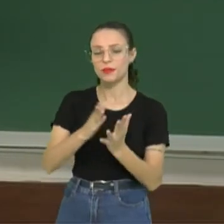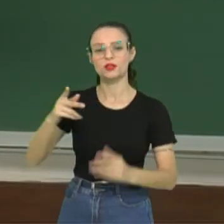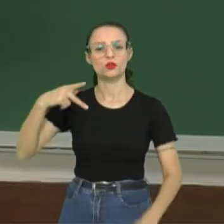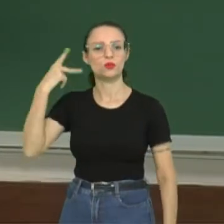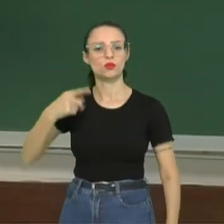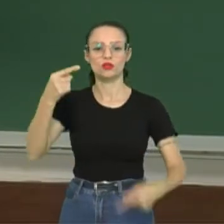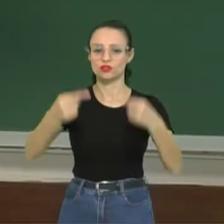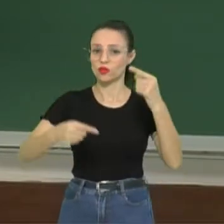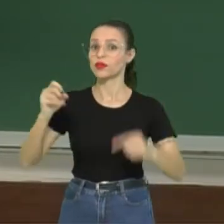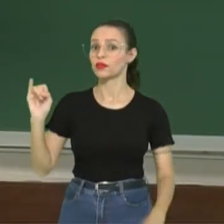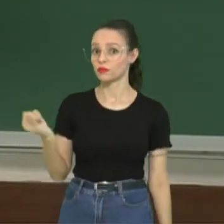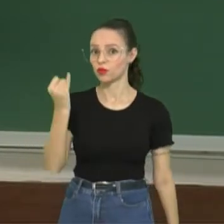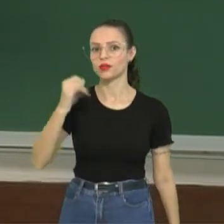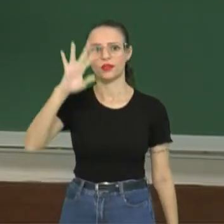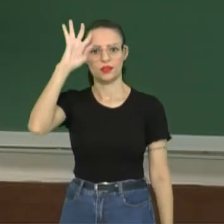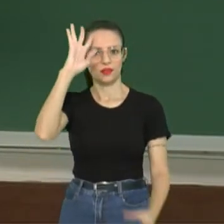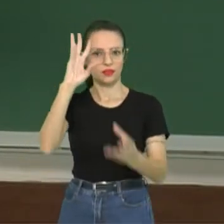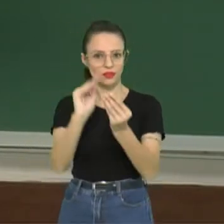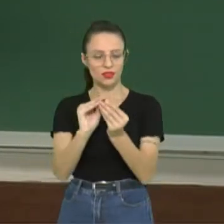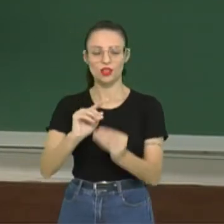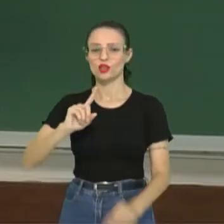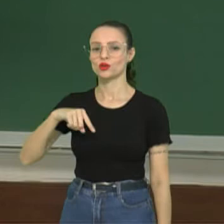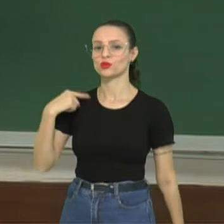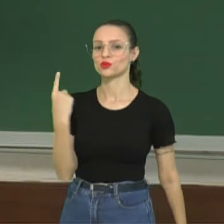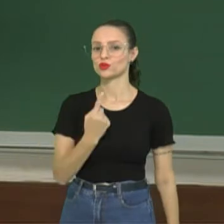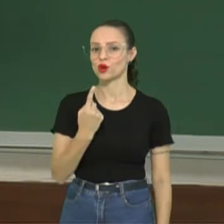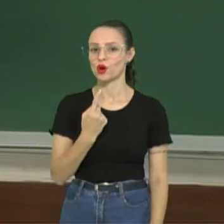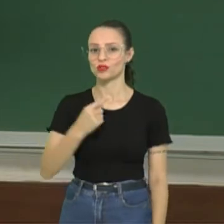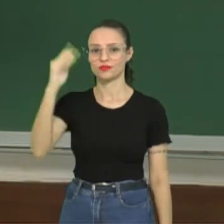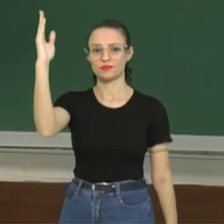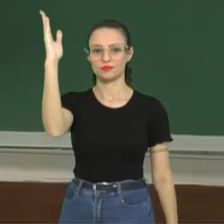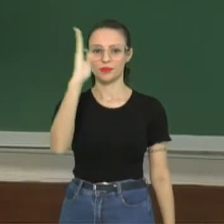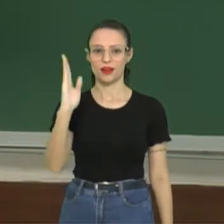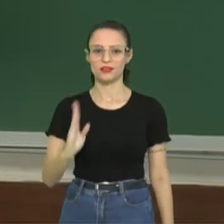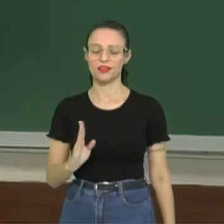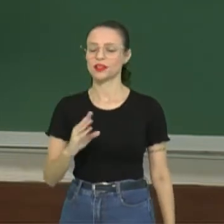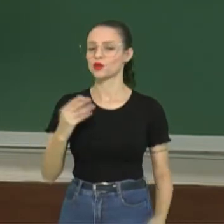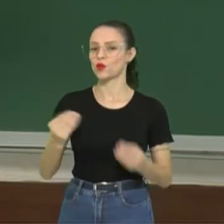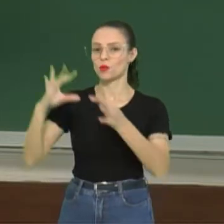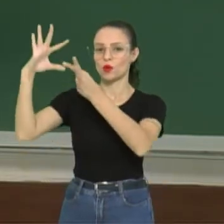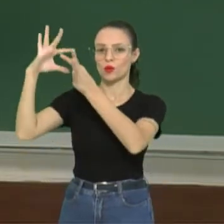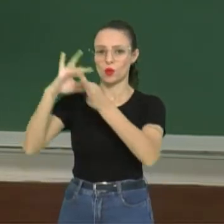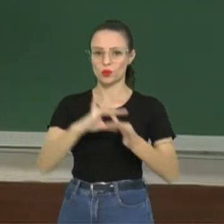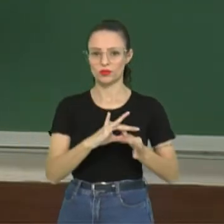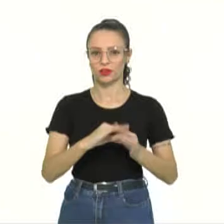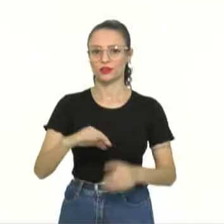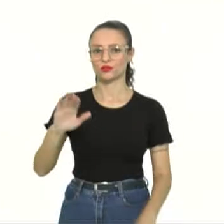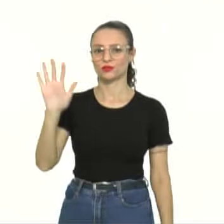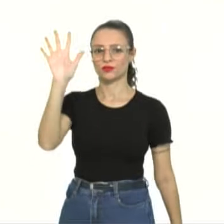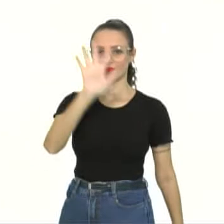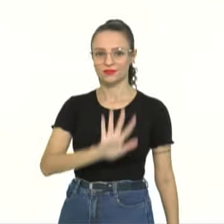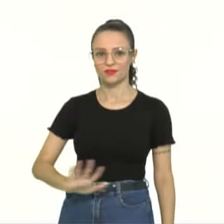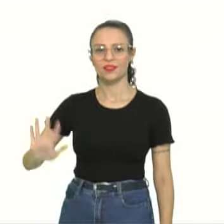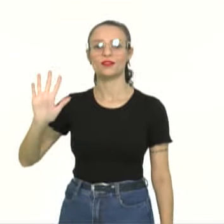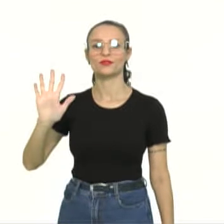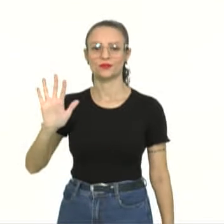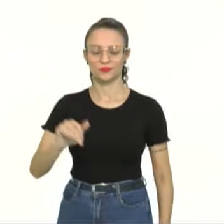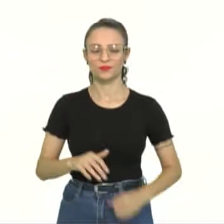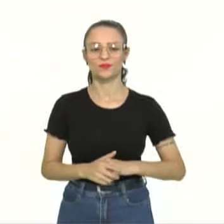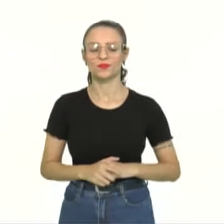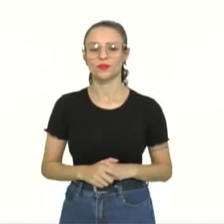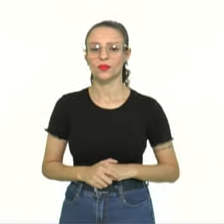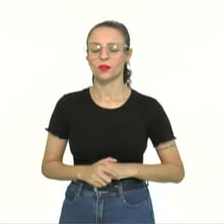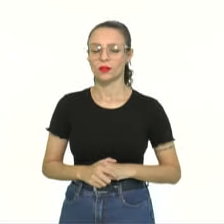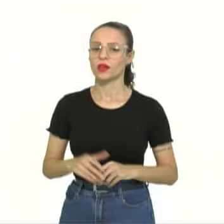relevante aí até para a gente entender a nossa conjuntura brasileira conjuntura nacional e e o